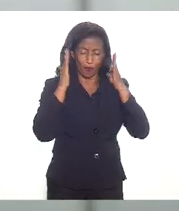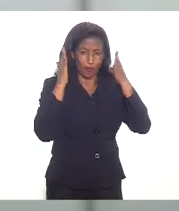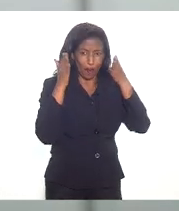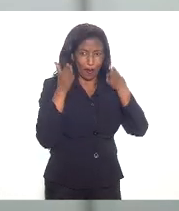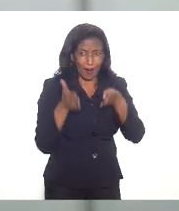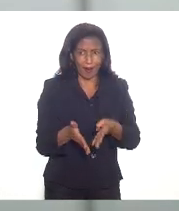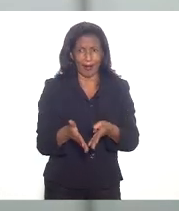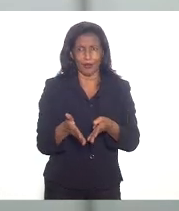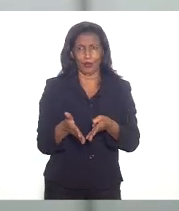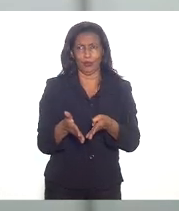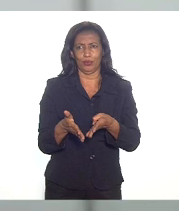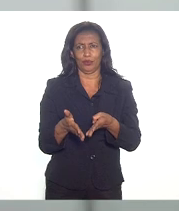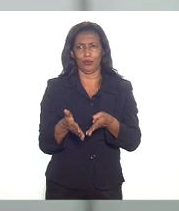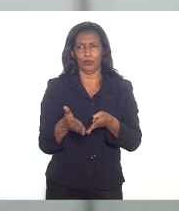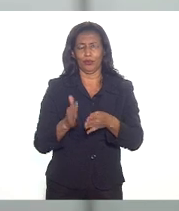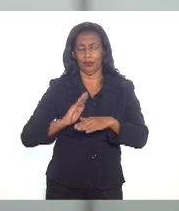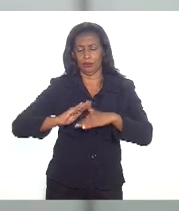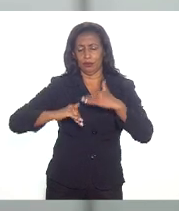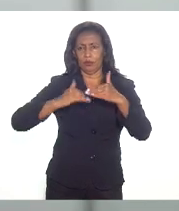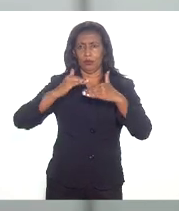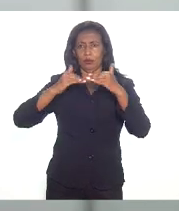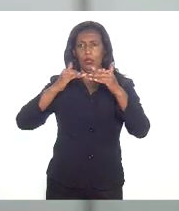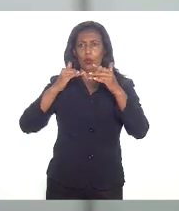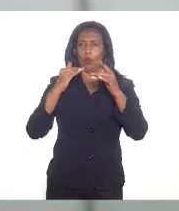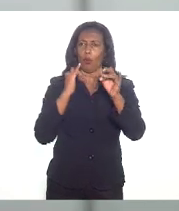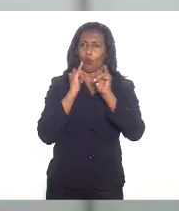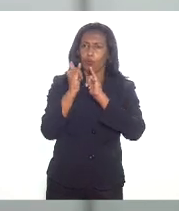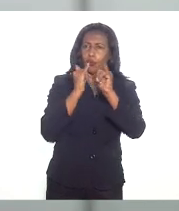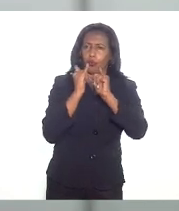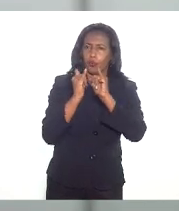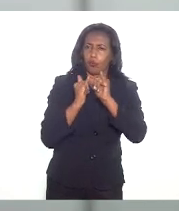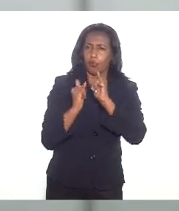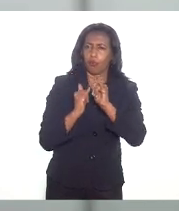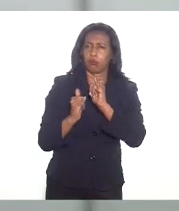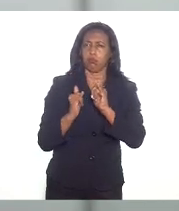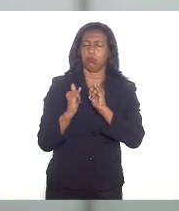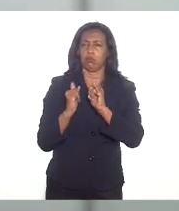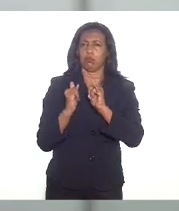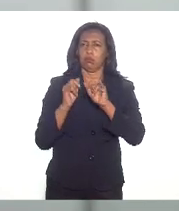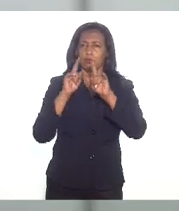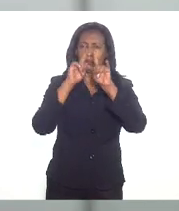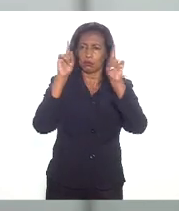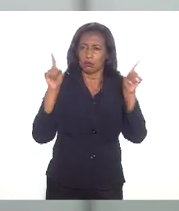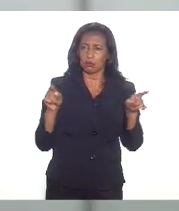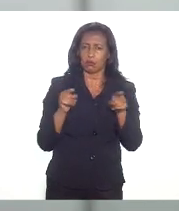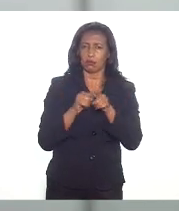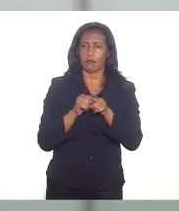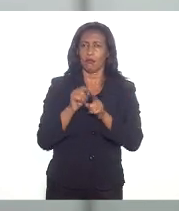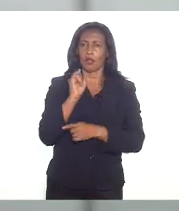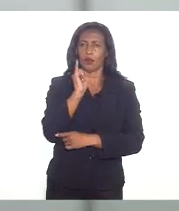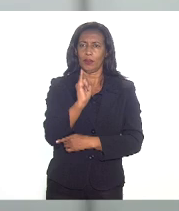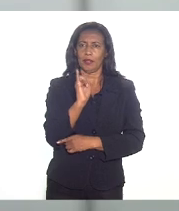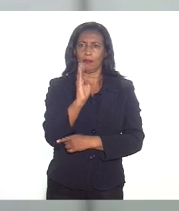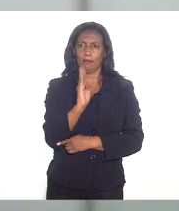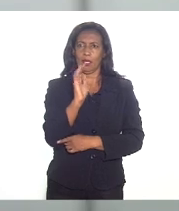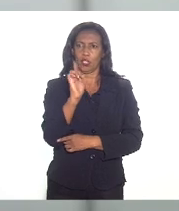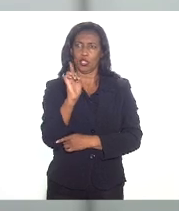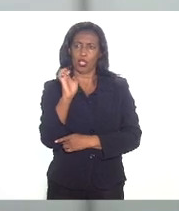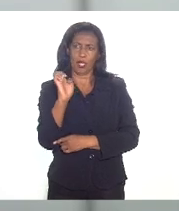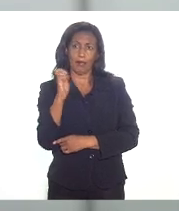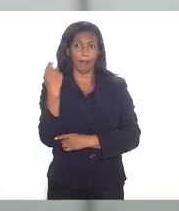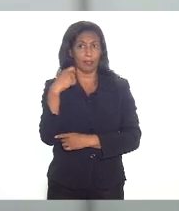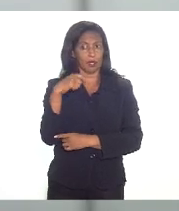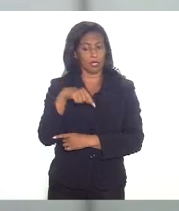produto, com um sólido banco de dados. Sim. E para ser um sólido banco de dados, o IBGE tem que botar na